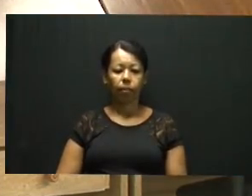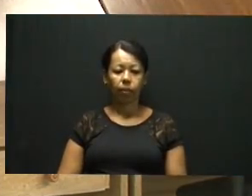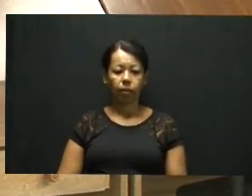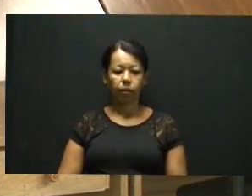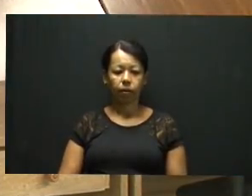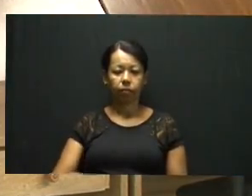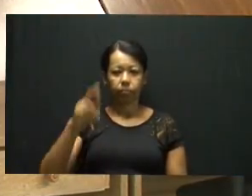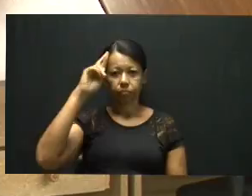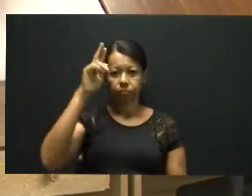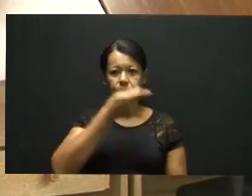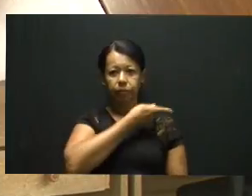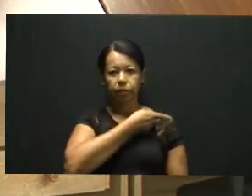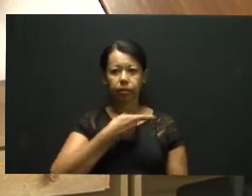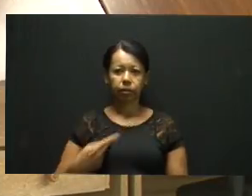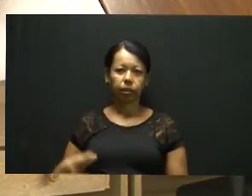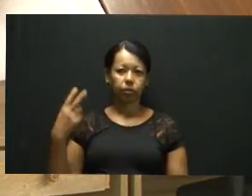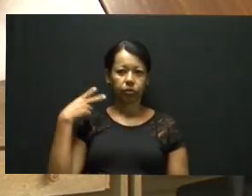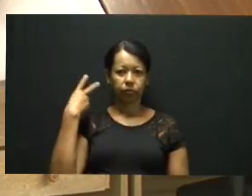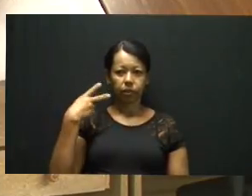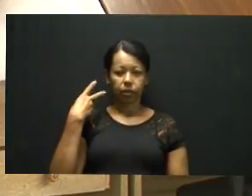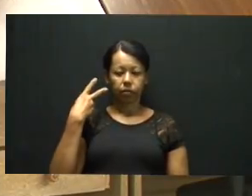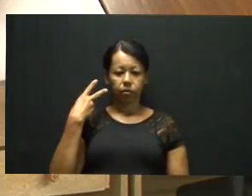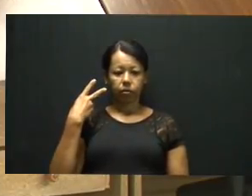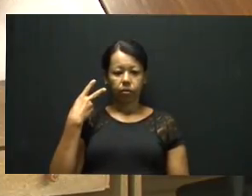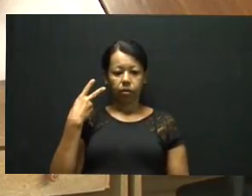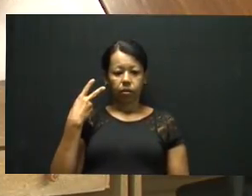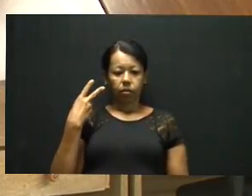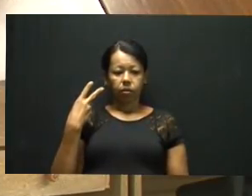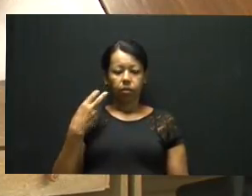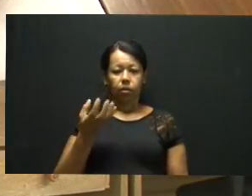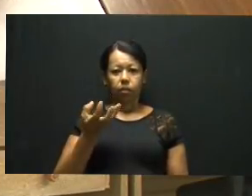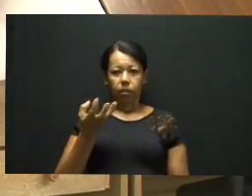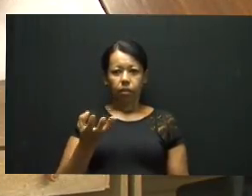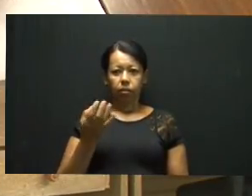Senhor presidente, nobres pares, com o intuito de